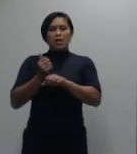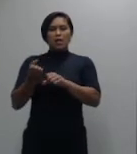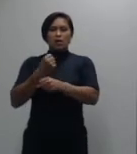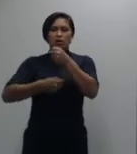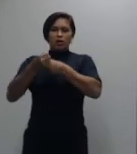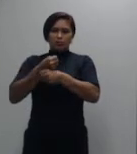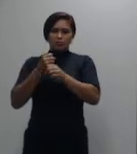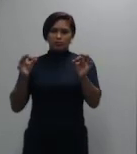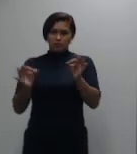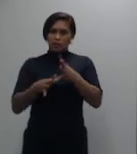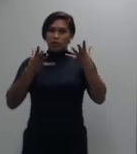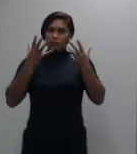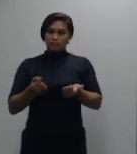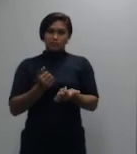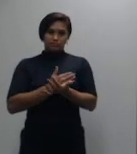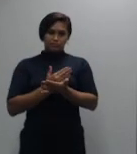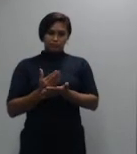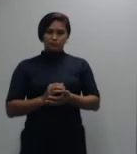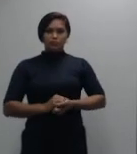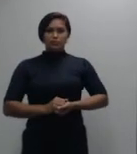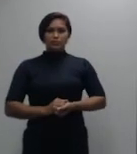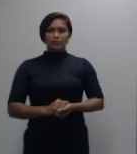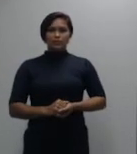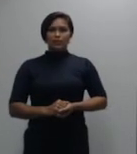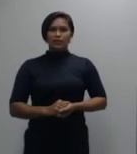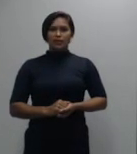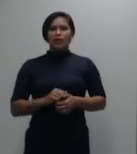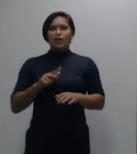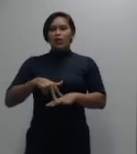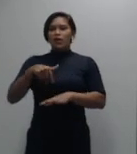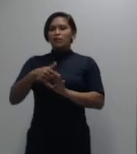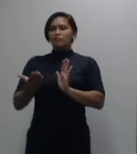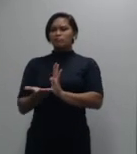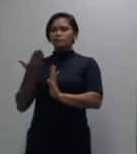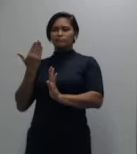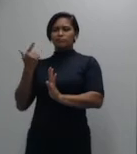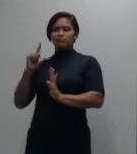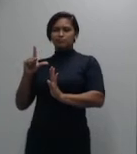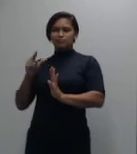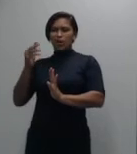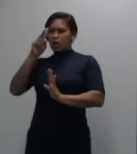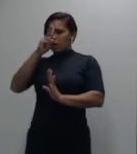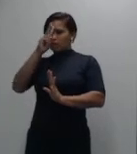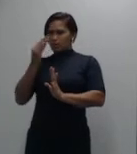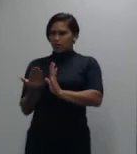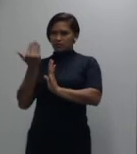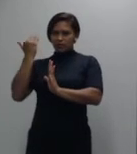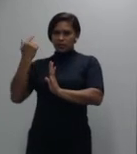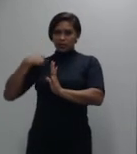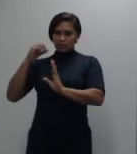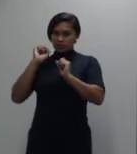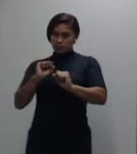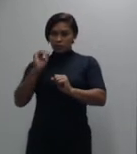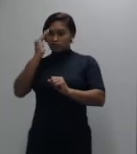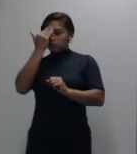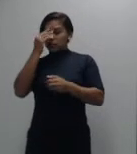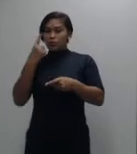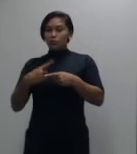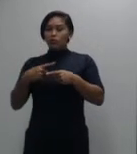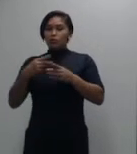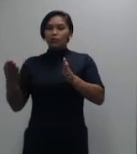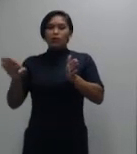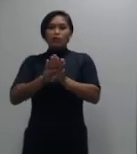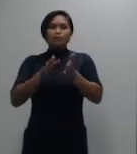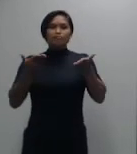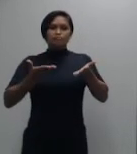usar é o botão passo atrás a minha este Ministro é que você também se possa entender a razão pela qual